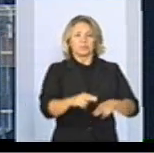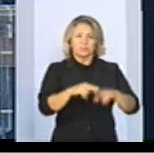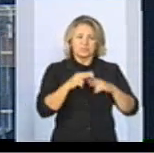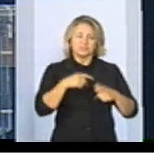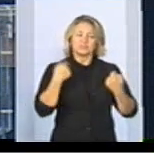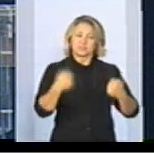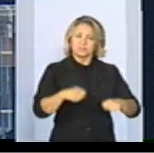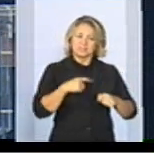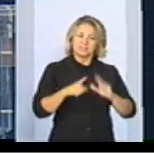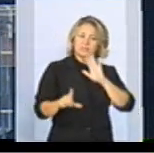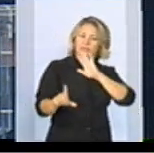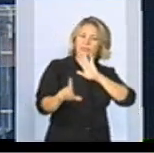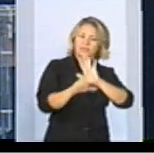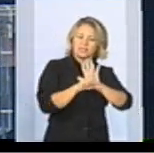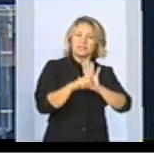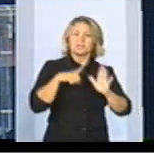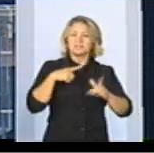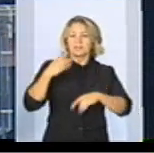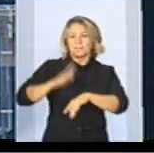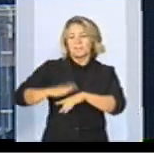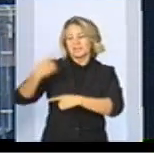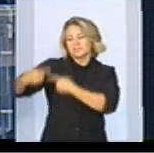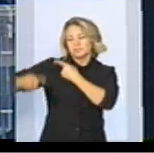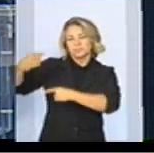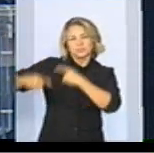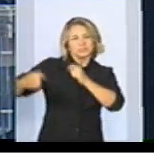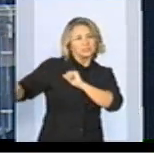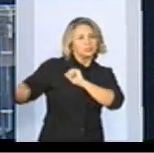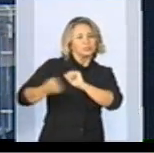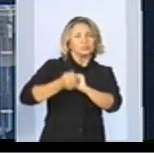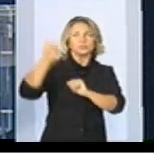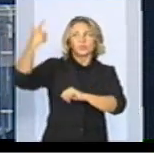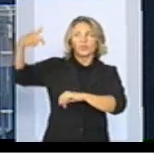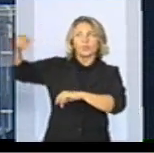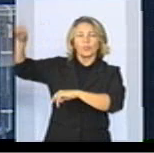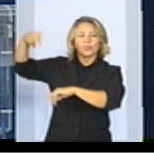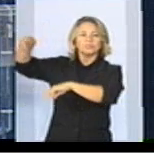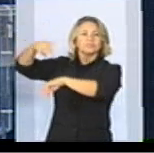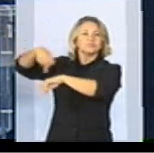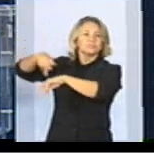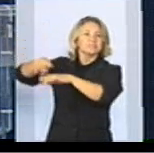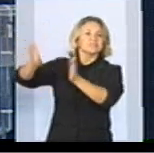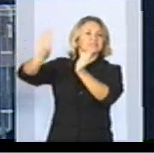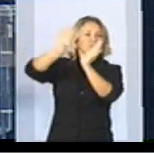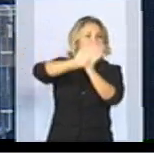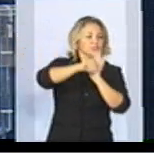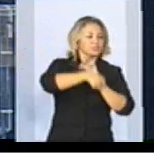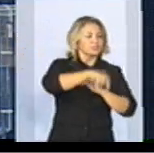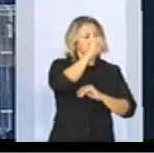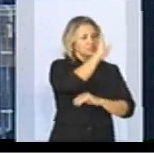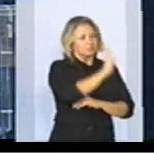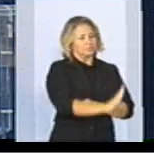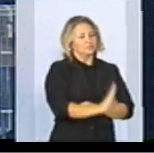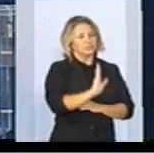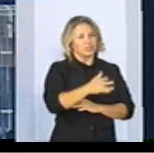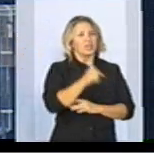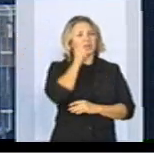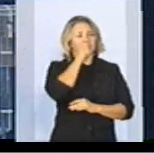mais concorrência, inclusive entre canais estrangeiros de diferentes lugares e países, como a Renata aqui já colocou.